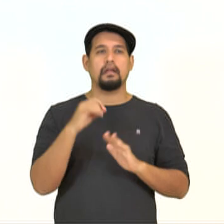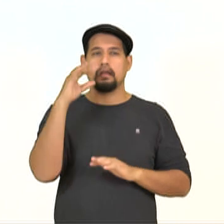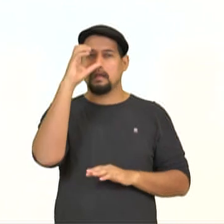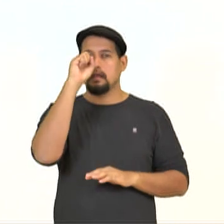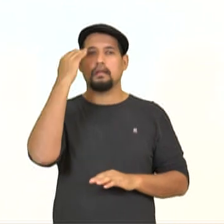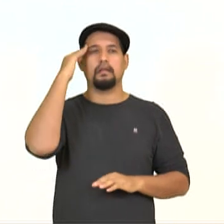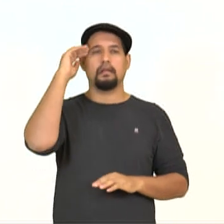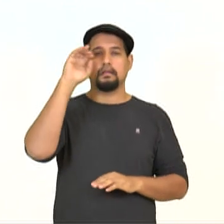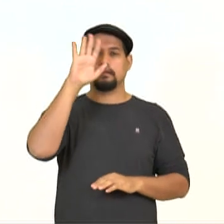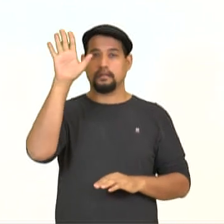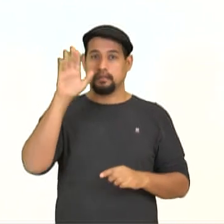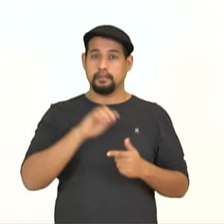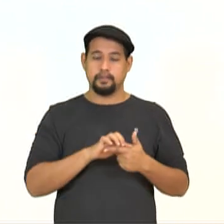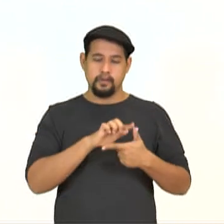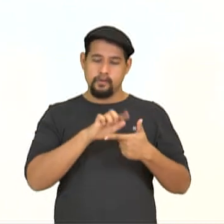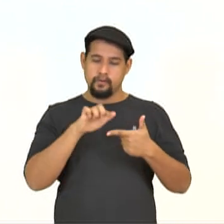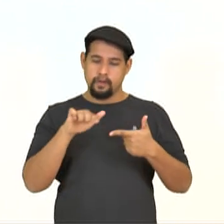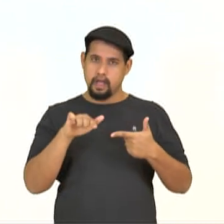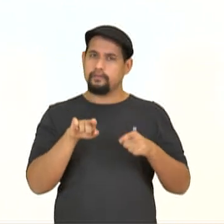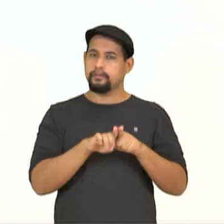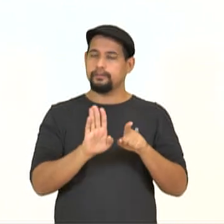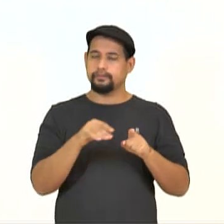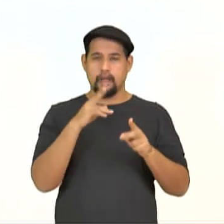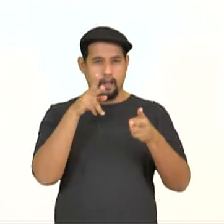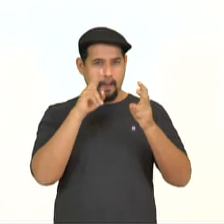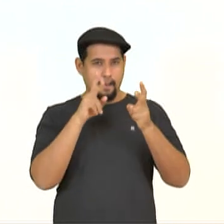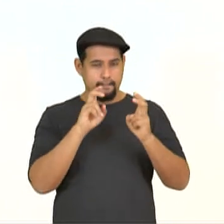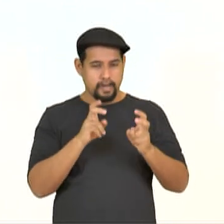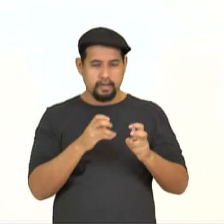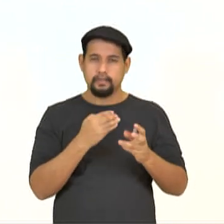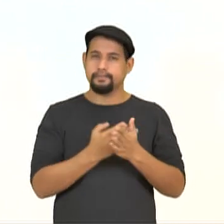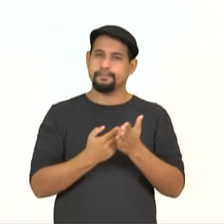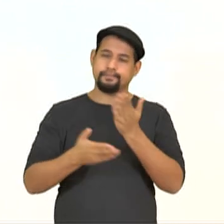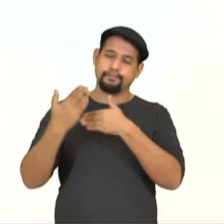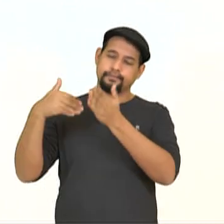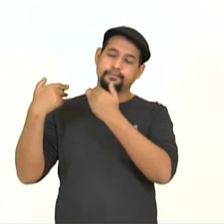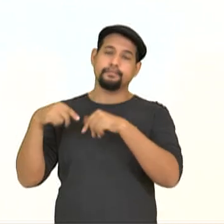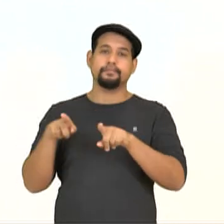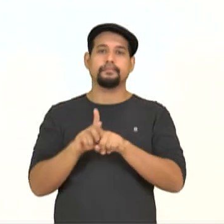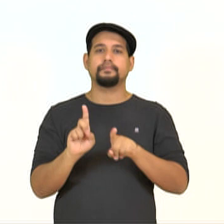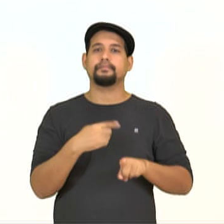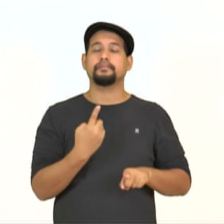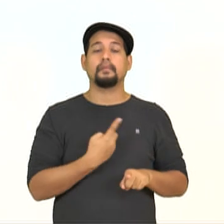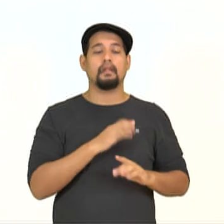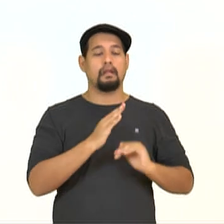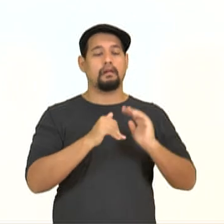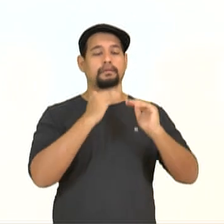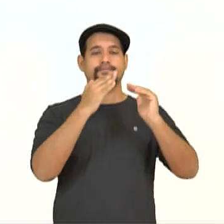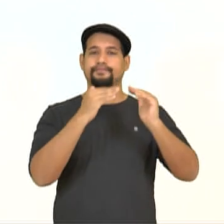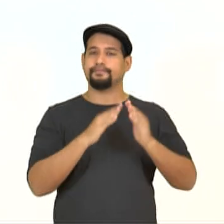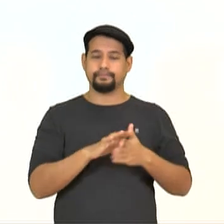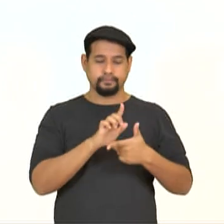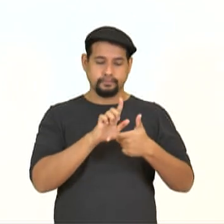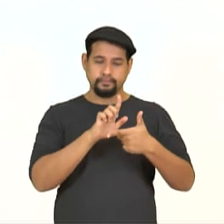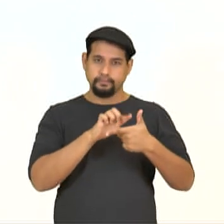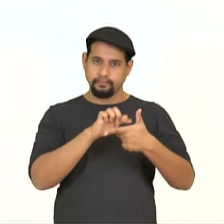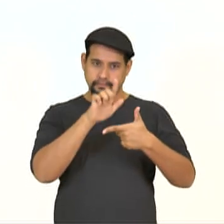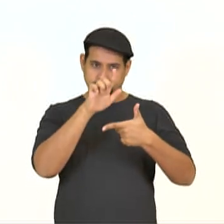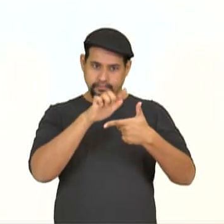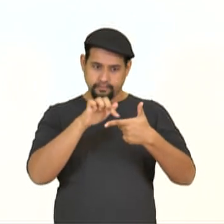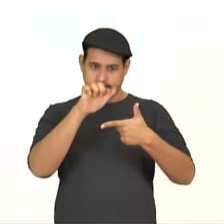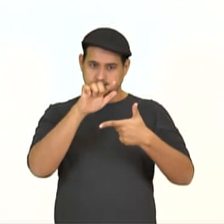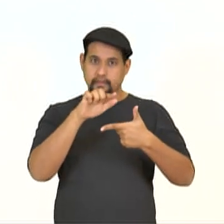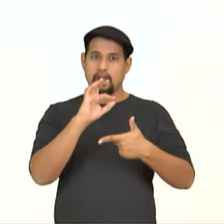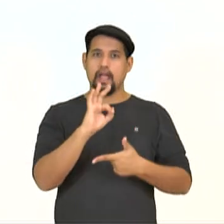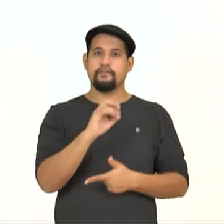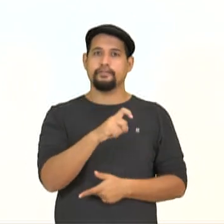função quadrática é uma parábola, conforme nós já vimos nas aulas anteriores, e também construir o gráfico da função quadrática f